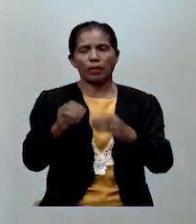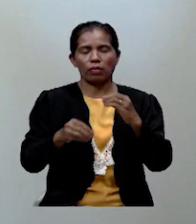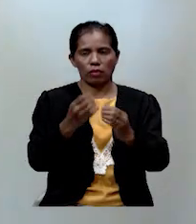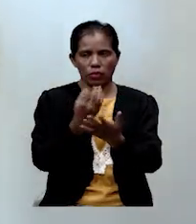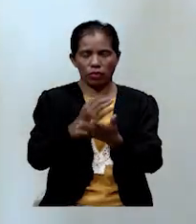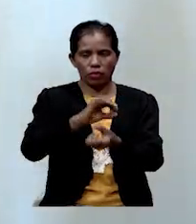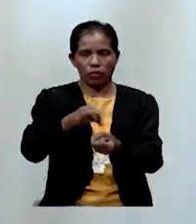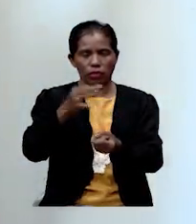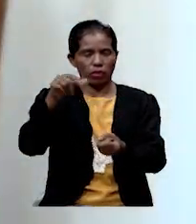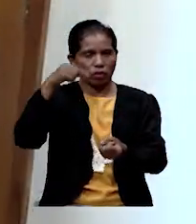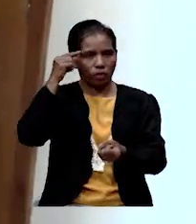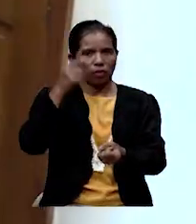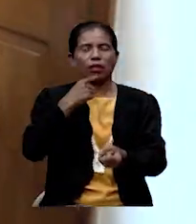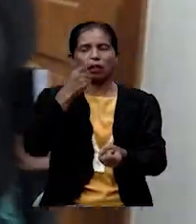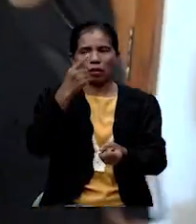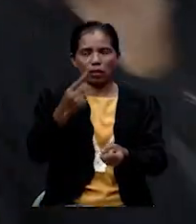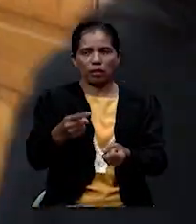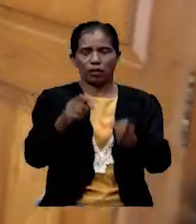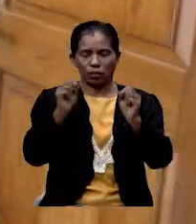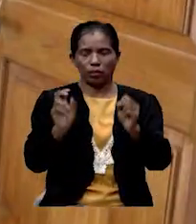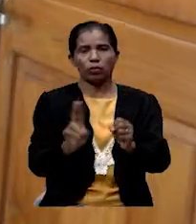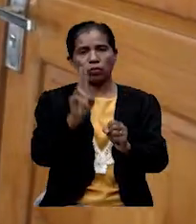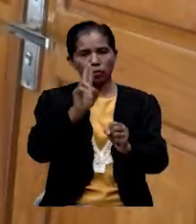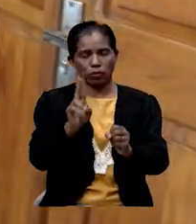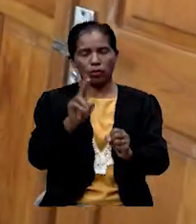Covid, governante Nihateten consegue